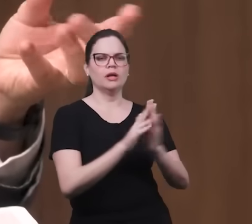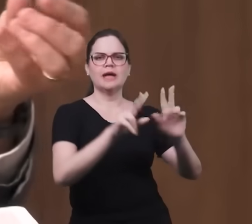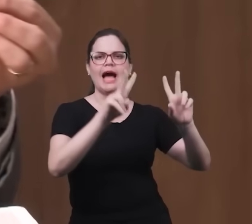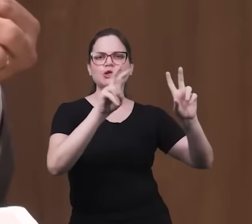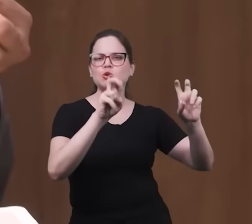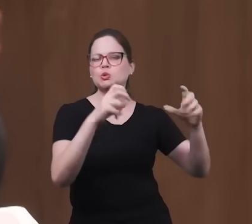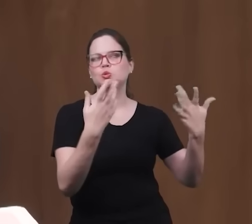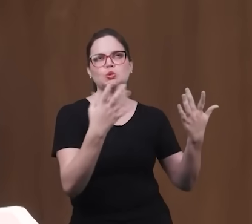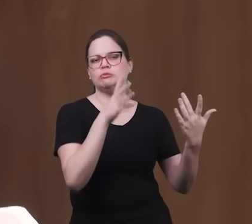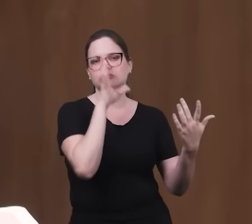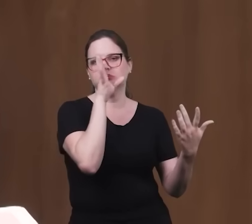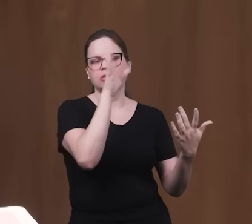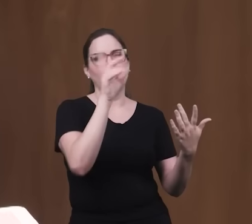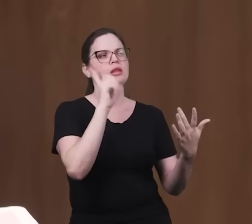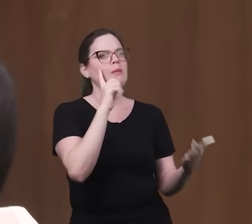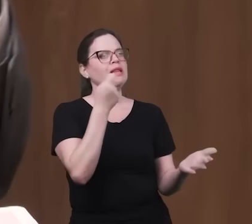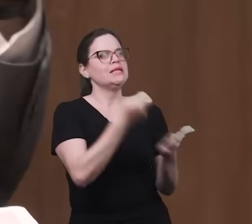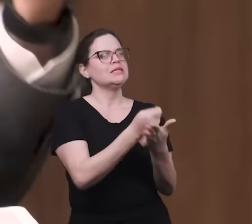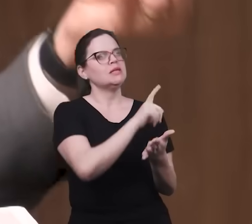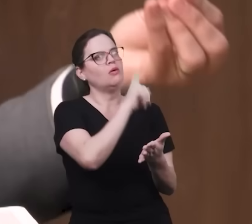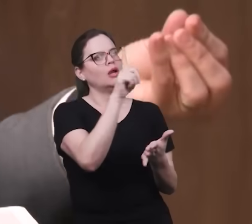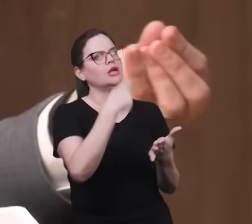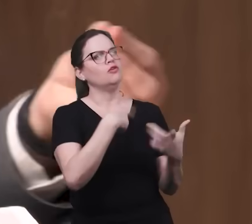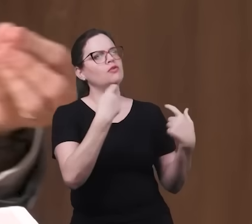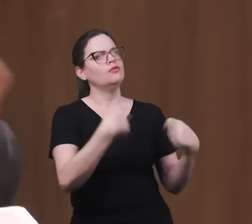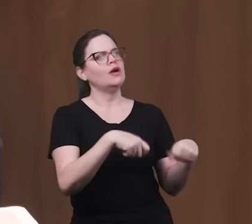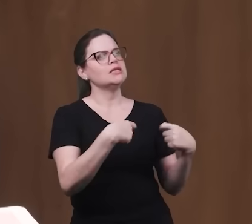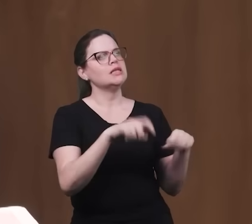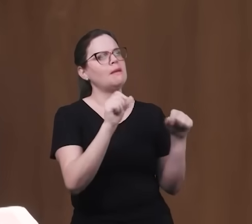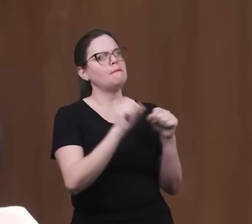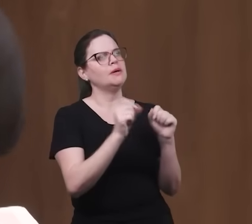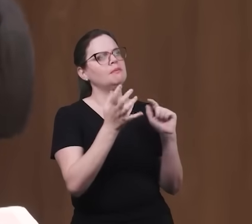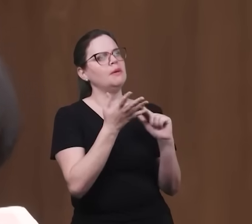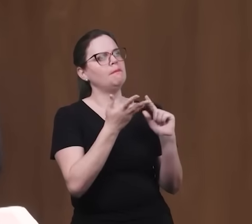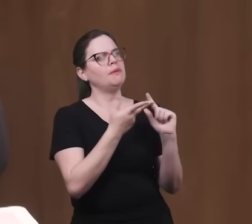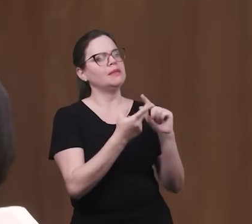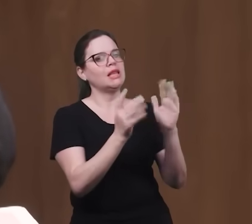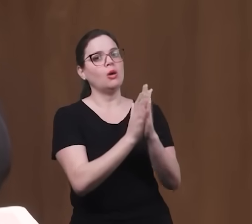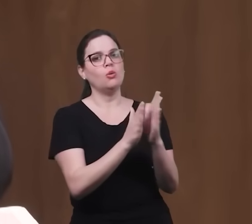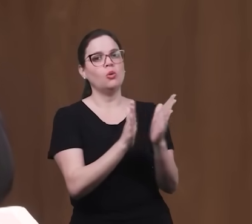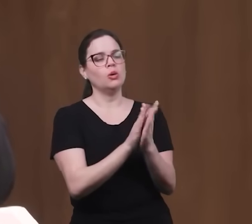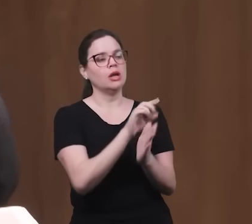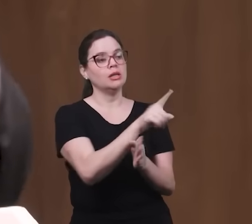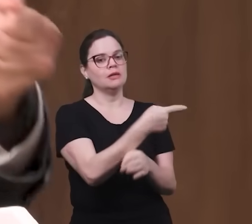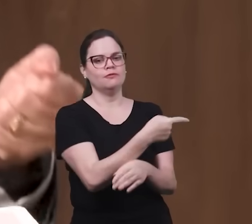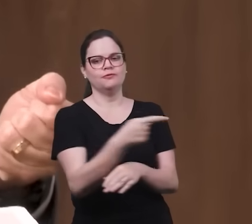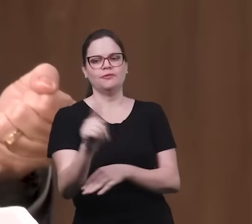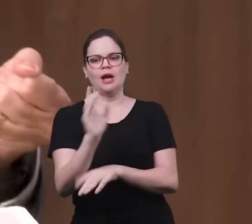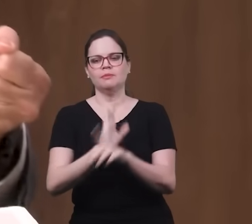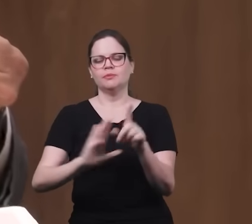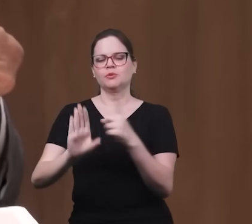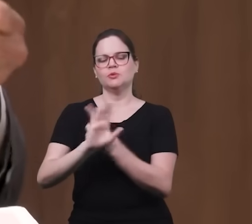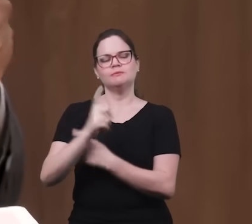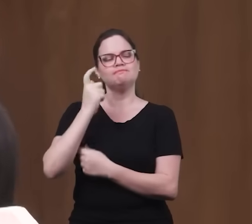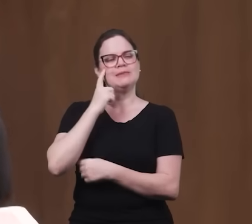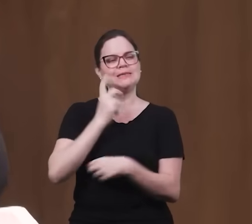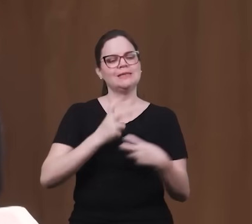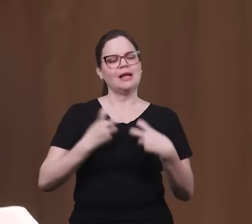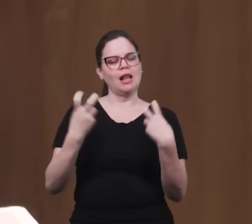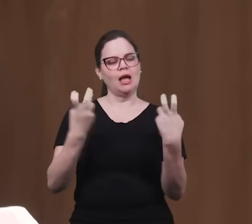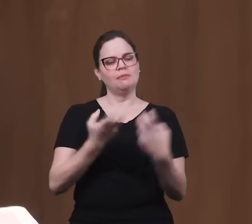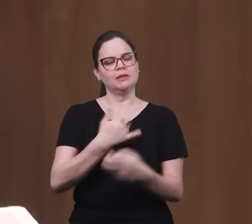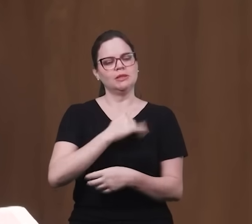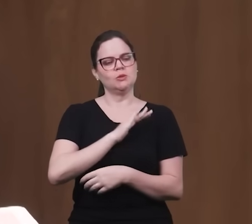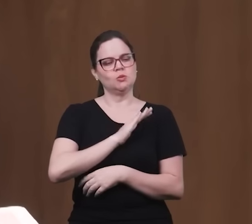assunto. Senhor, eu tenho aquela decisão para tomar, o que eu vou fazer? E está orando, ela vai para o culto, o clamor no coração.